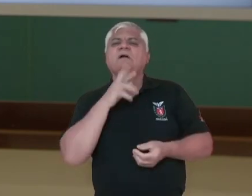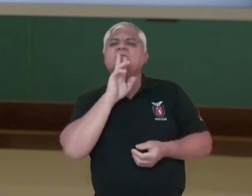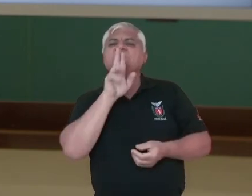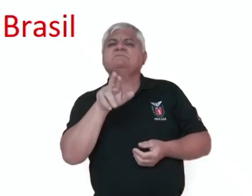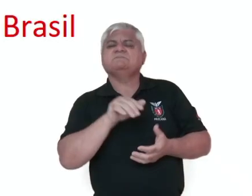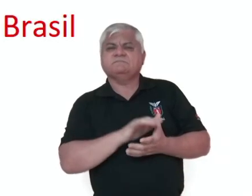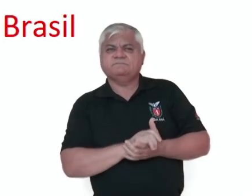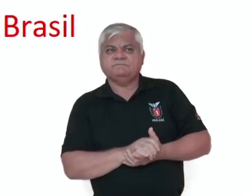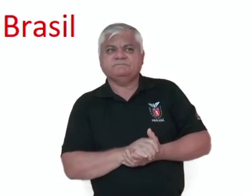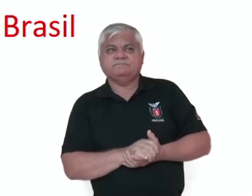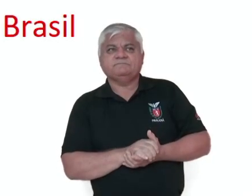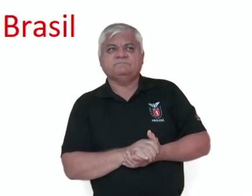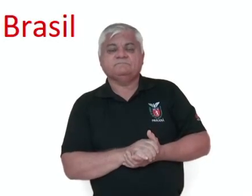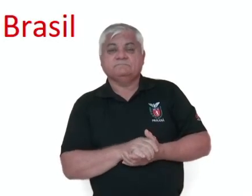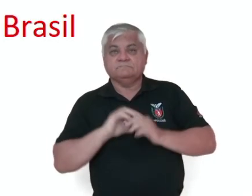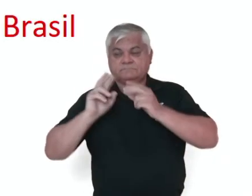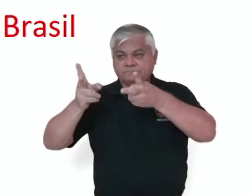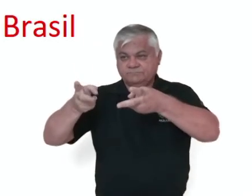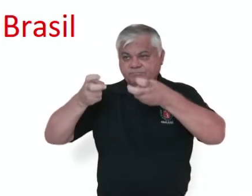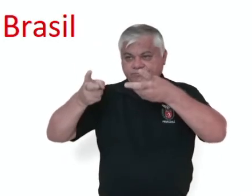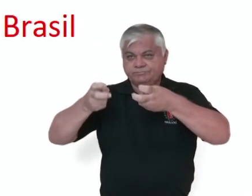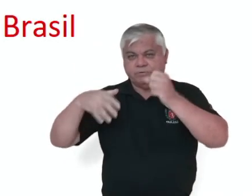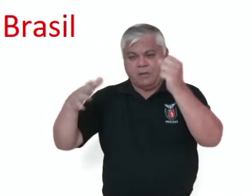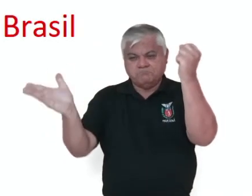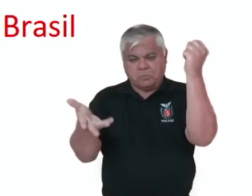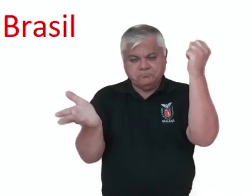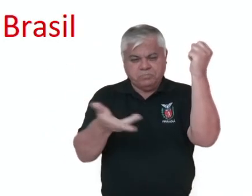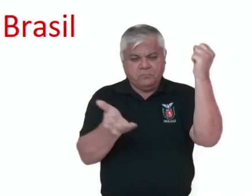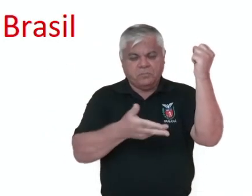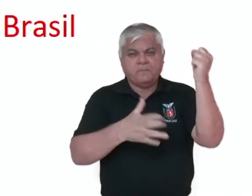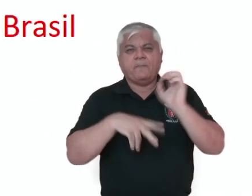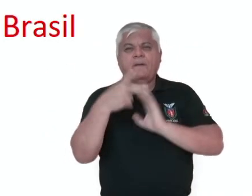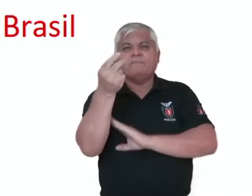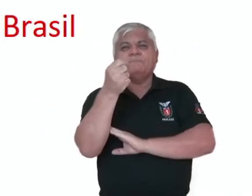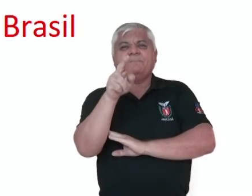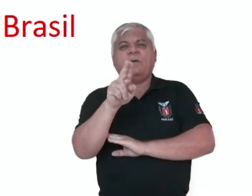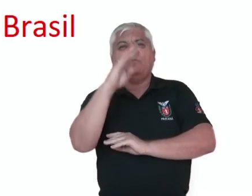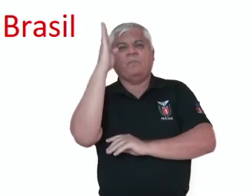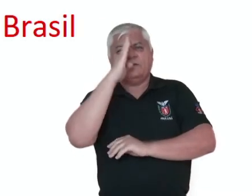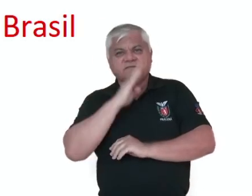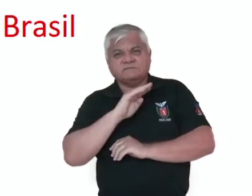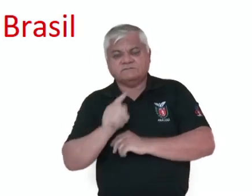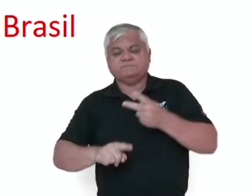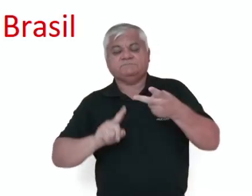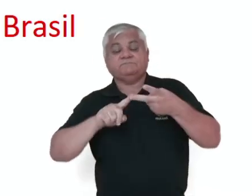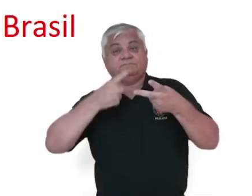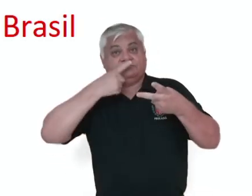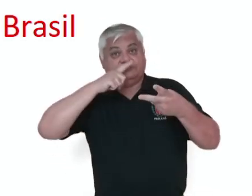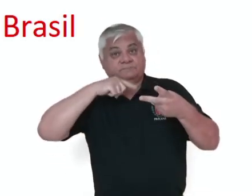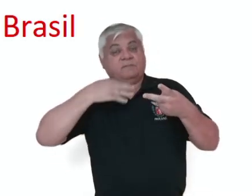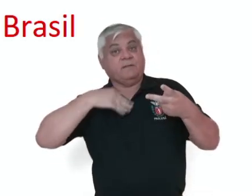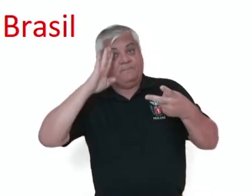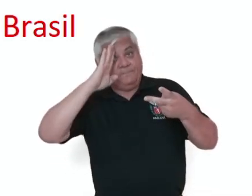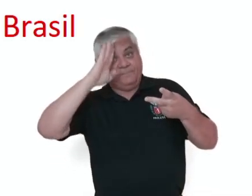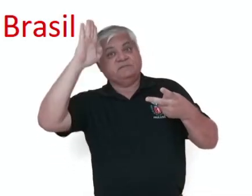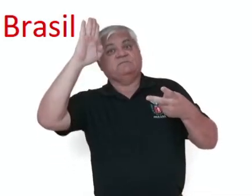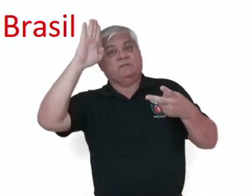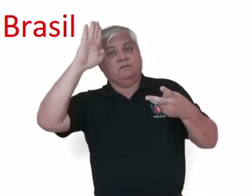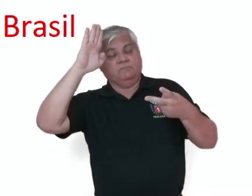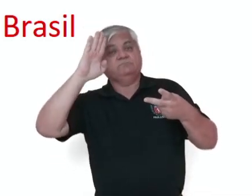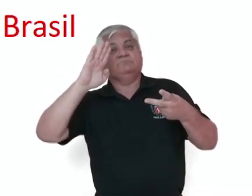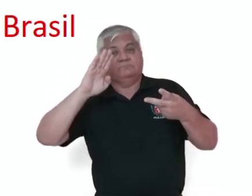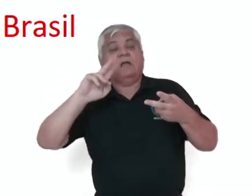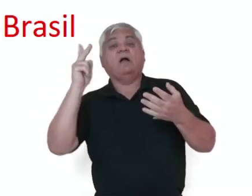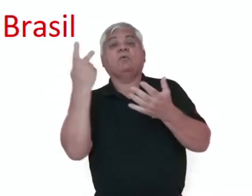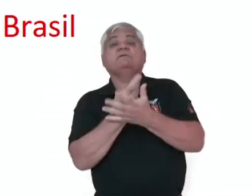resposta então? A exploração do pau-brasil e cultivo da cana-de-açúcar são as atividades econômicas e elas